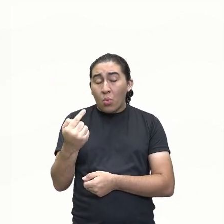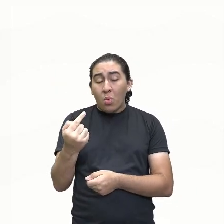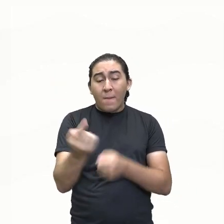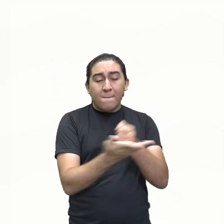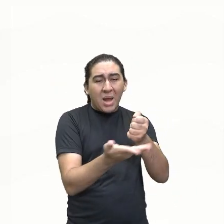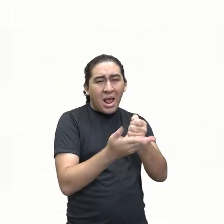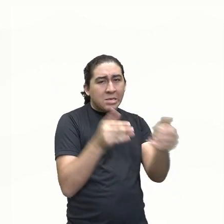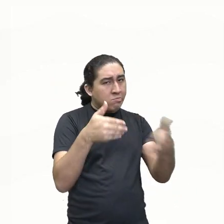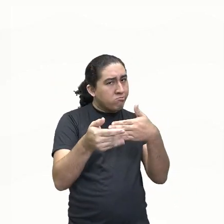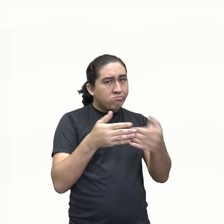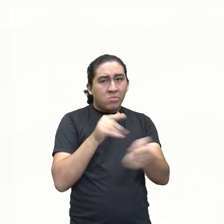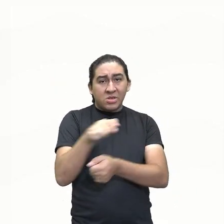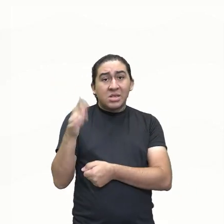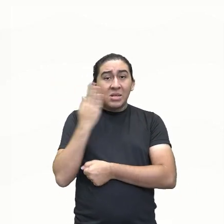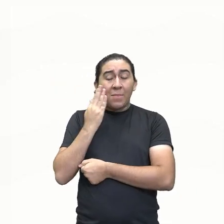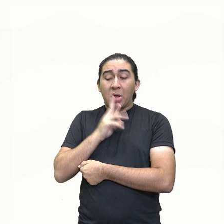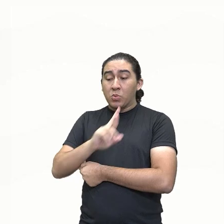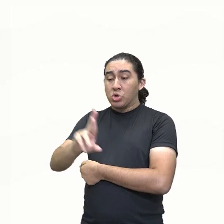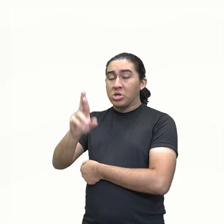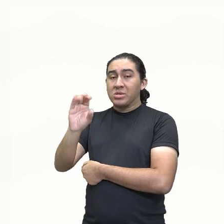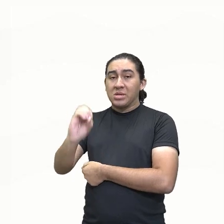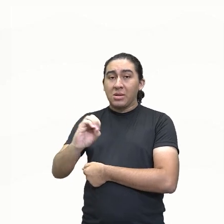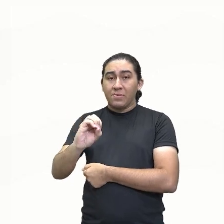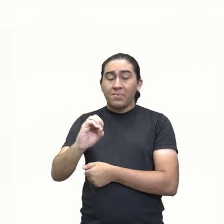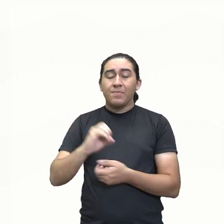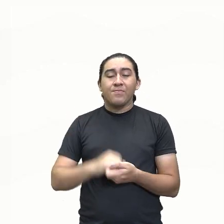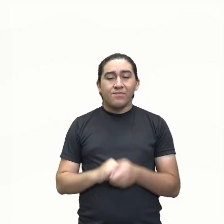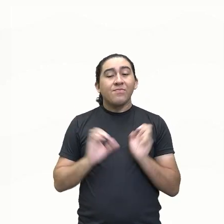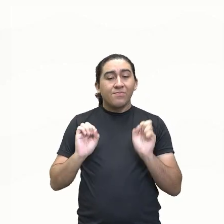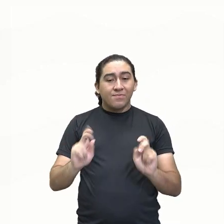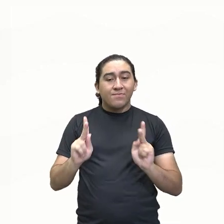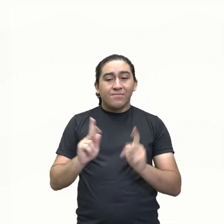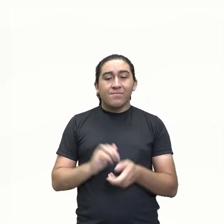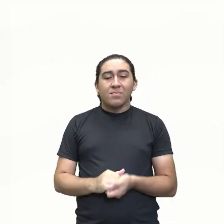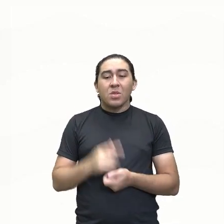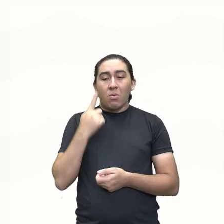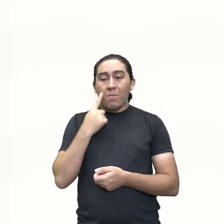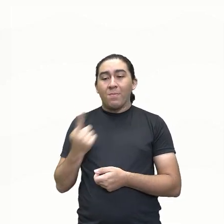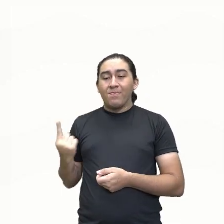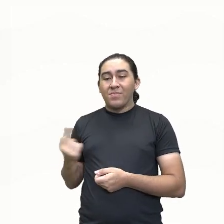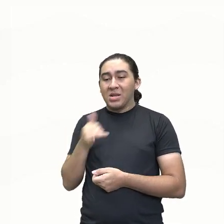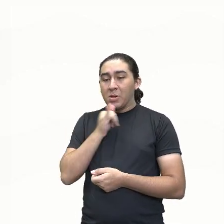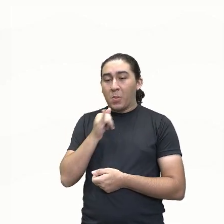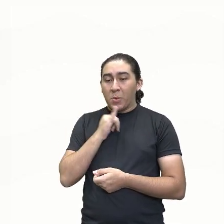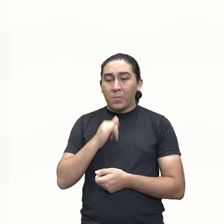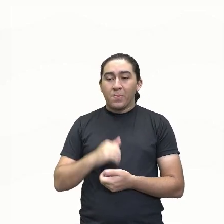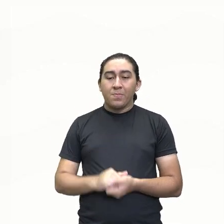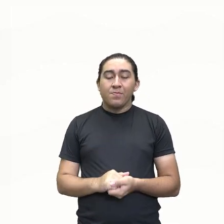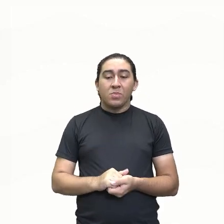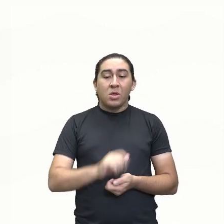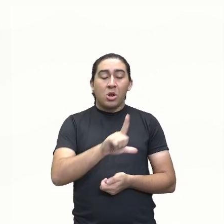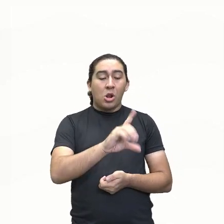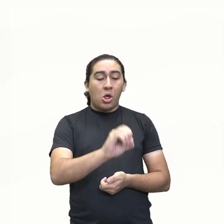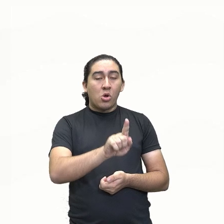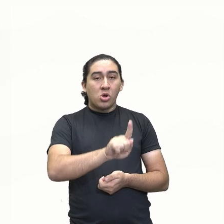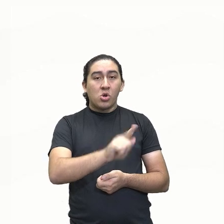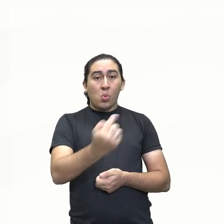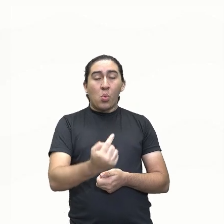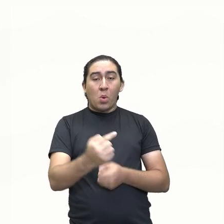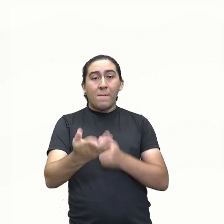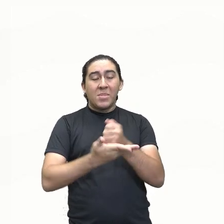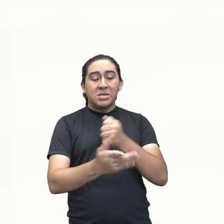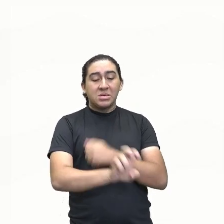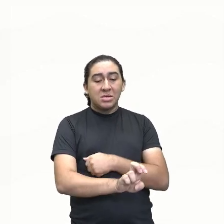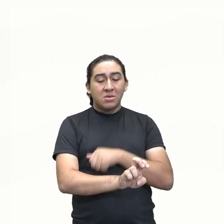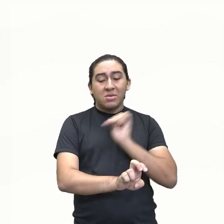que o resultado vai ser igual a 0, ok? Olha aqui um exemplo. Log de 1 na base 5 é quanto?